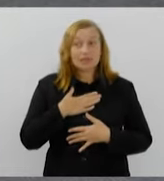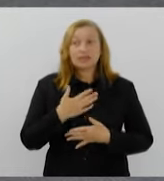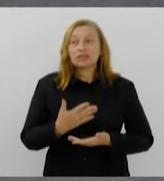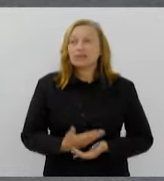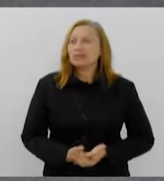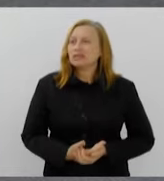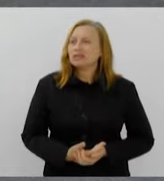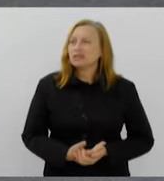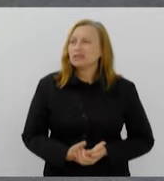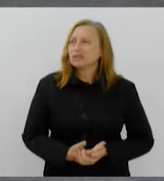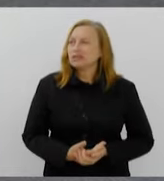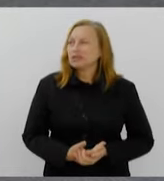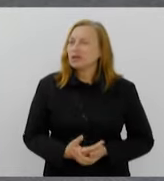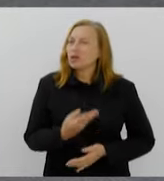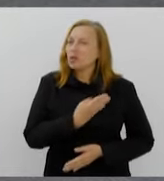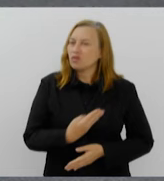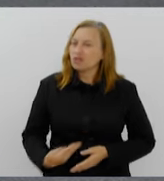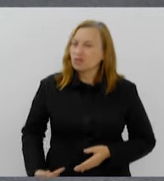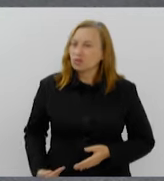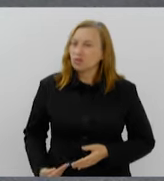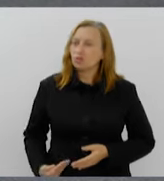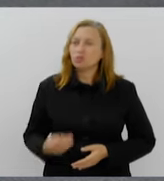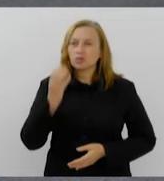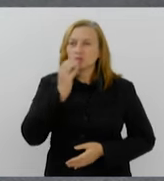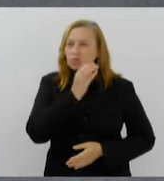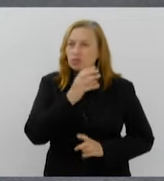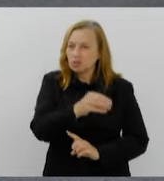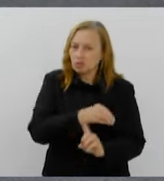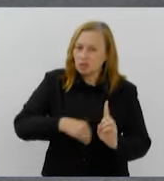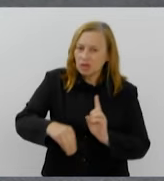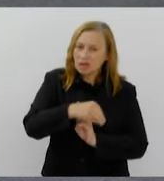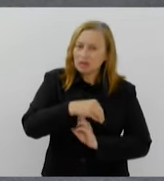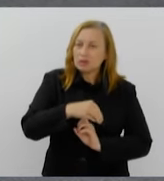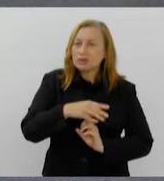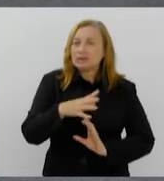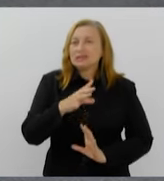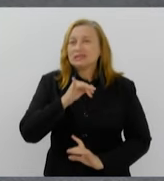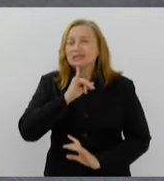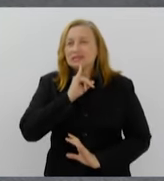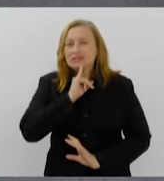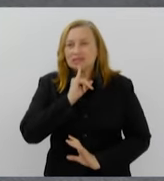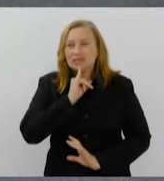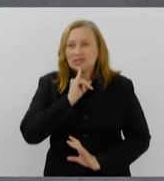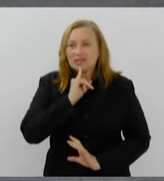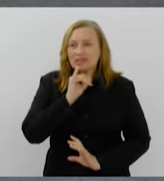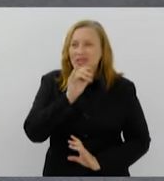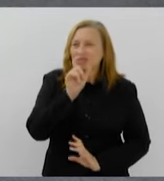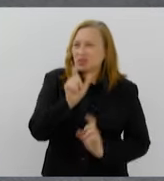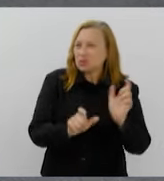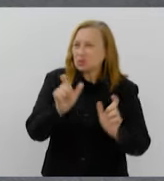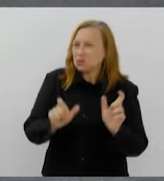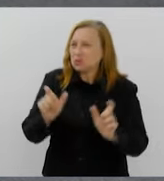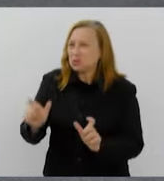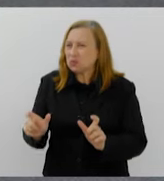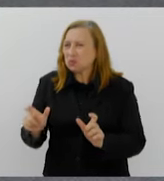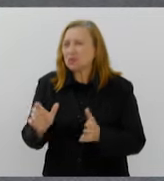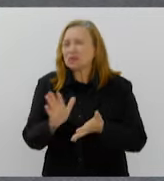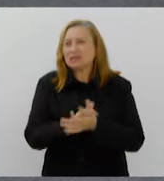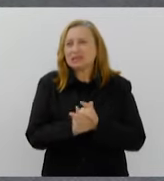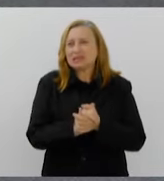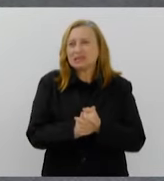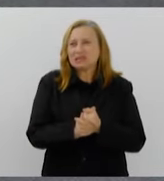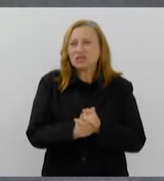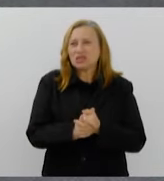ao entorno do governador cludio Castro infelizmente as pessoas começam